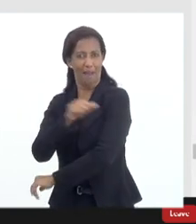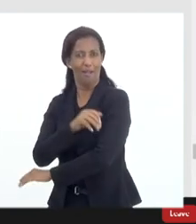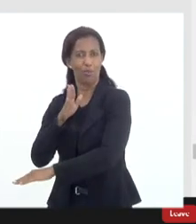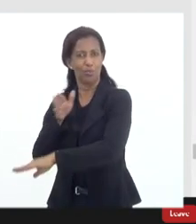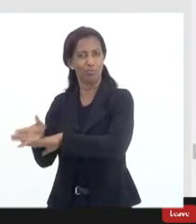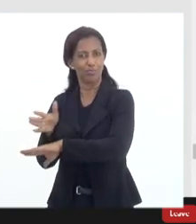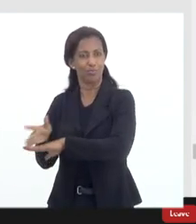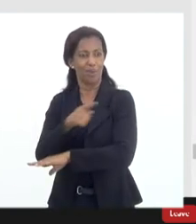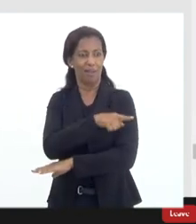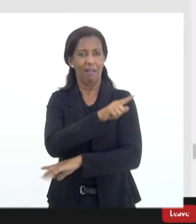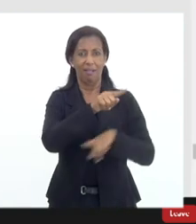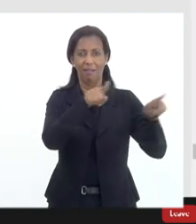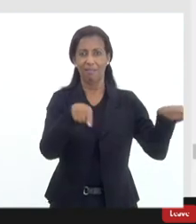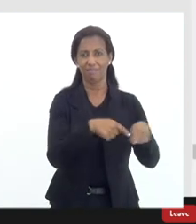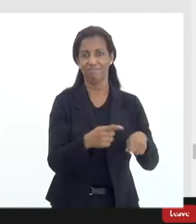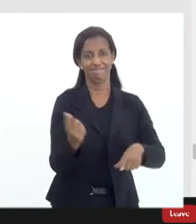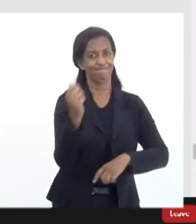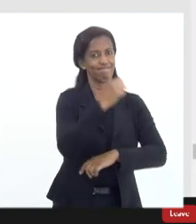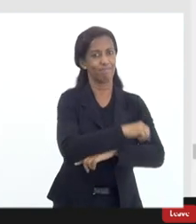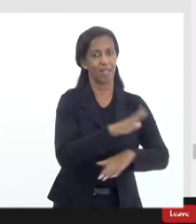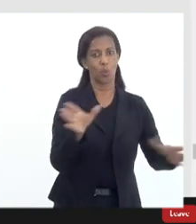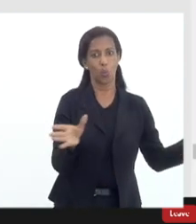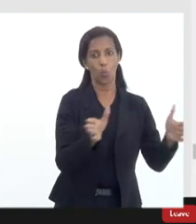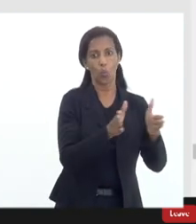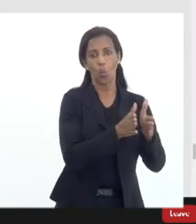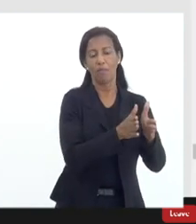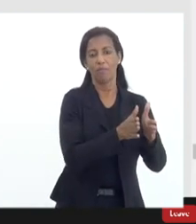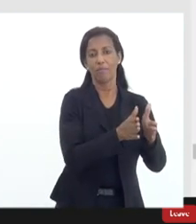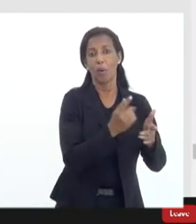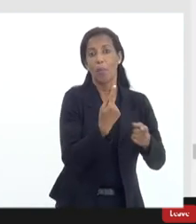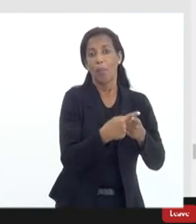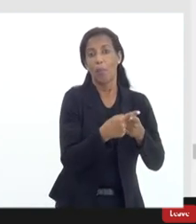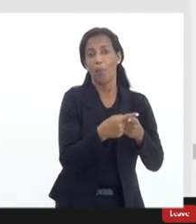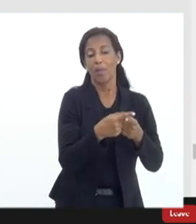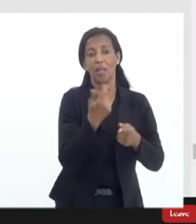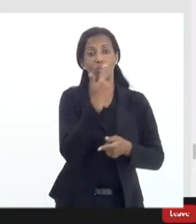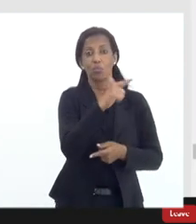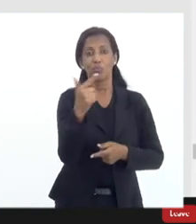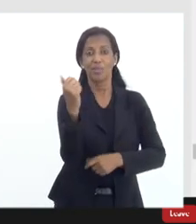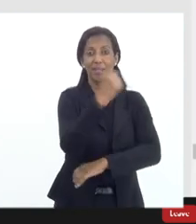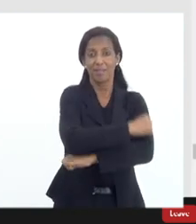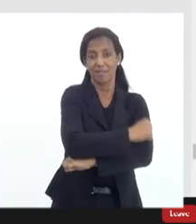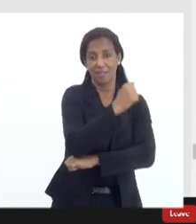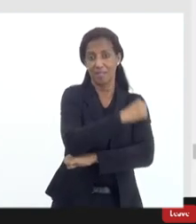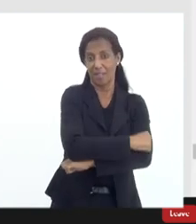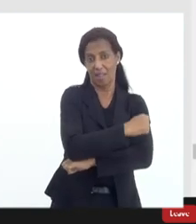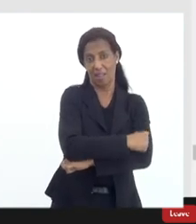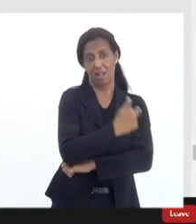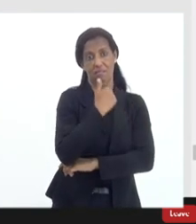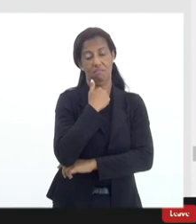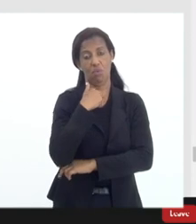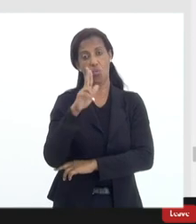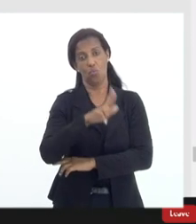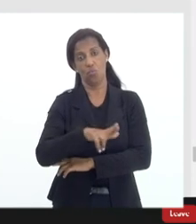turmas reduzidas têm que ser ainda mais reduzidas, porque uma parte das janelas da escola não podem ser usadas. Isso dificulta